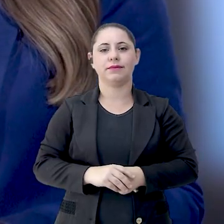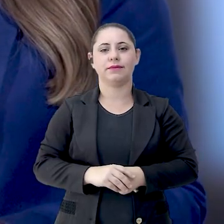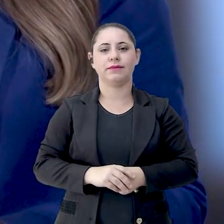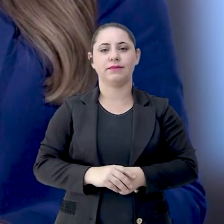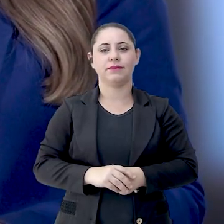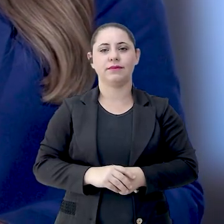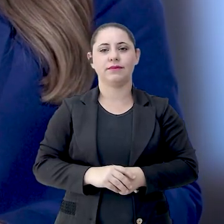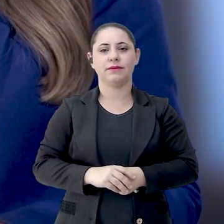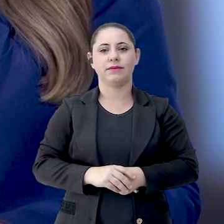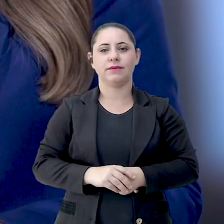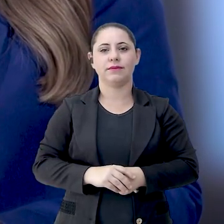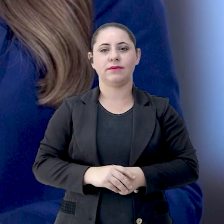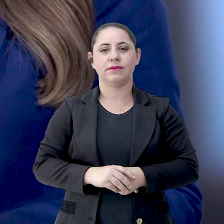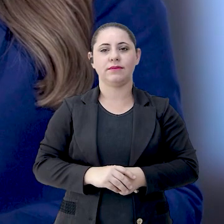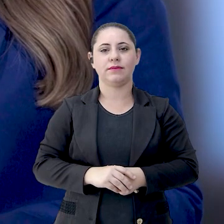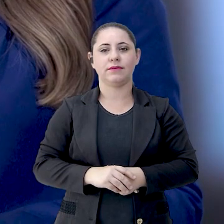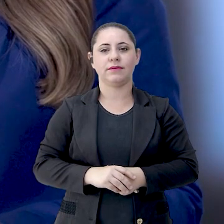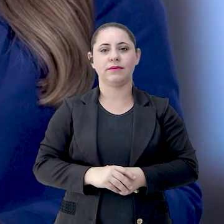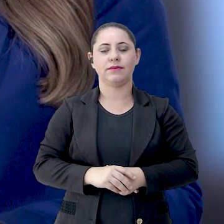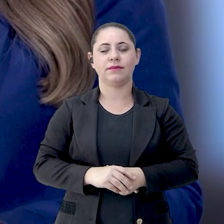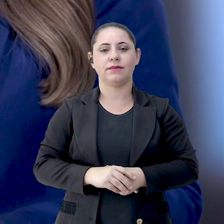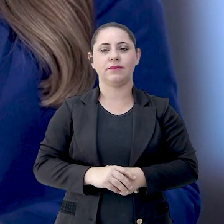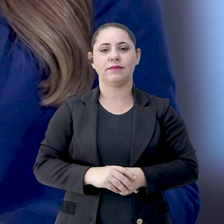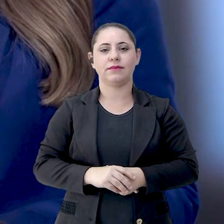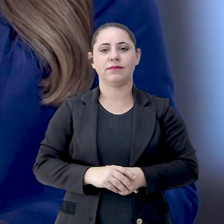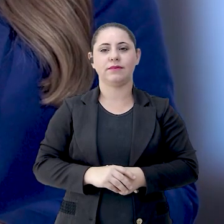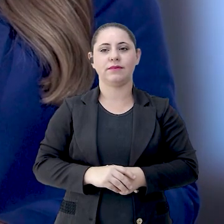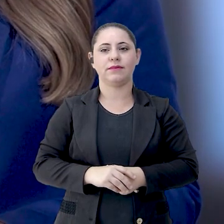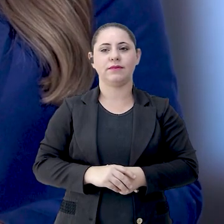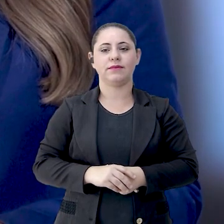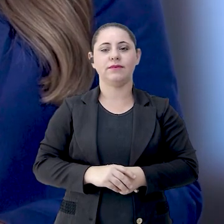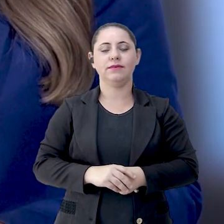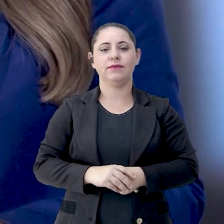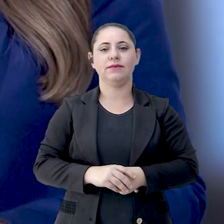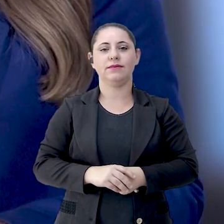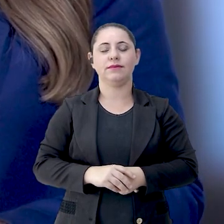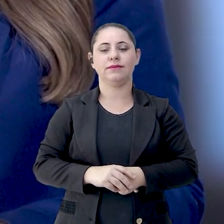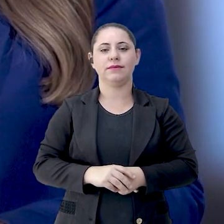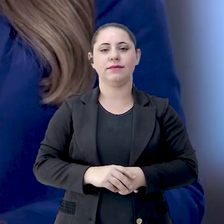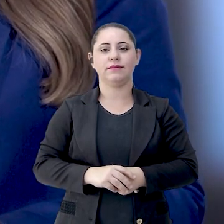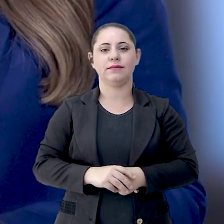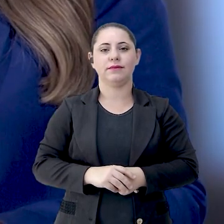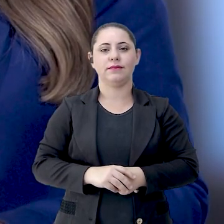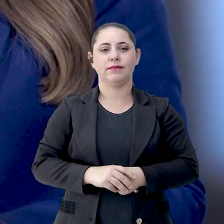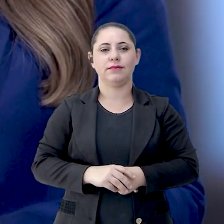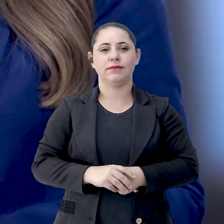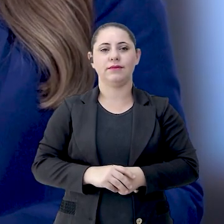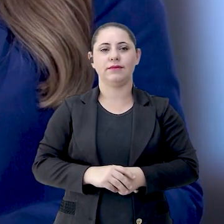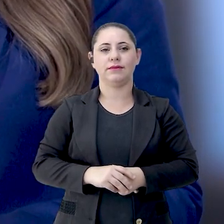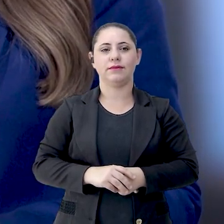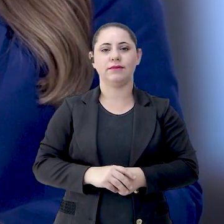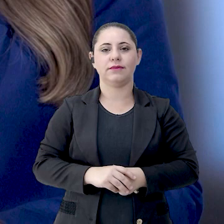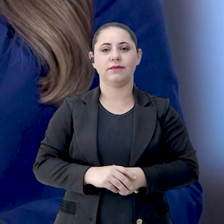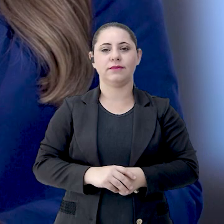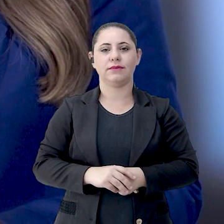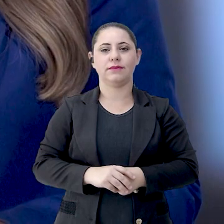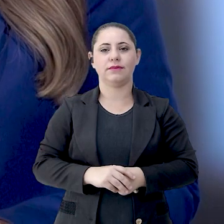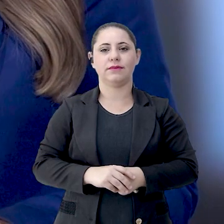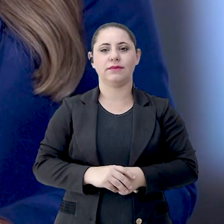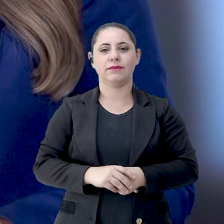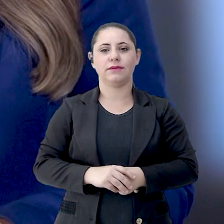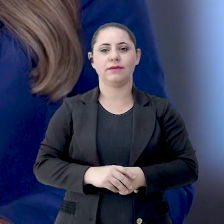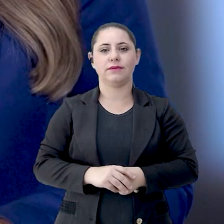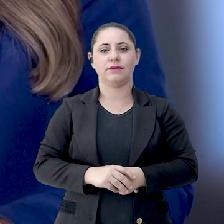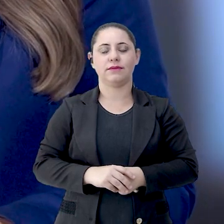municípios: Bandeirantes, Campo Grande, Corguinho, Dois Irmãos do Buriti, Jaraguari,